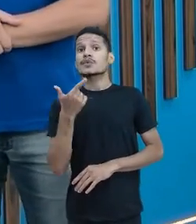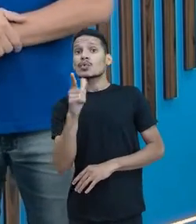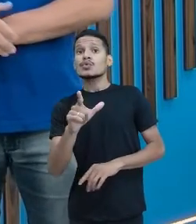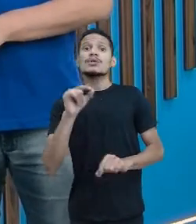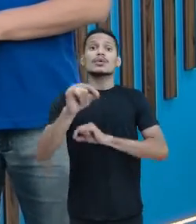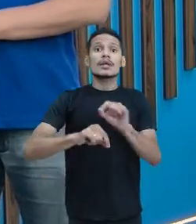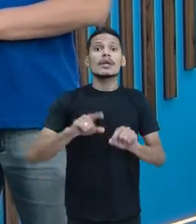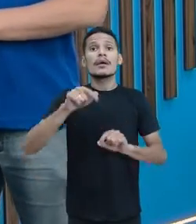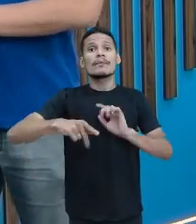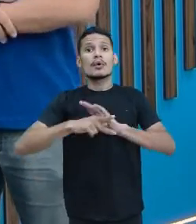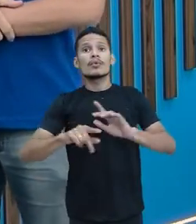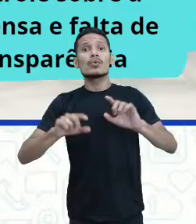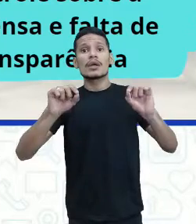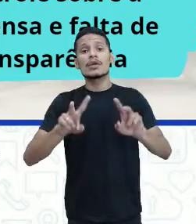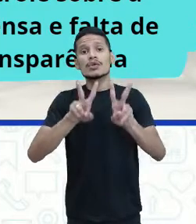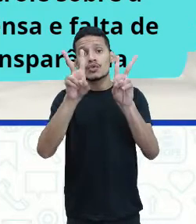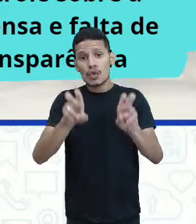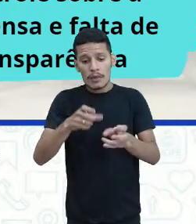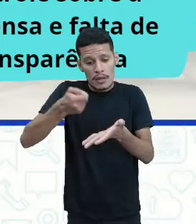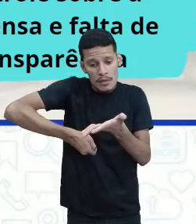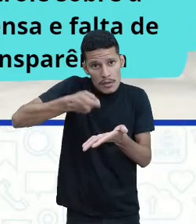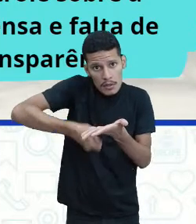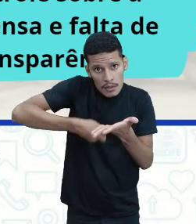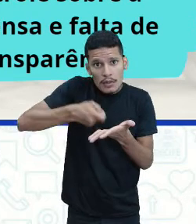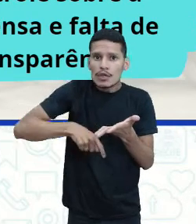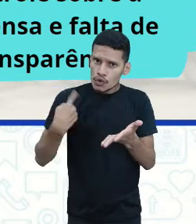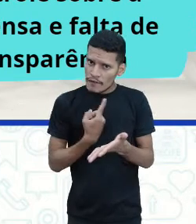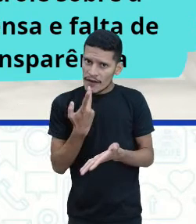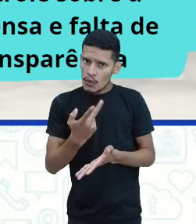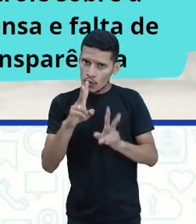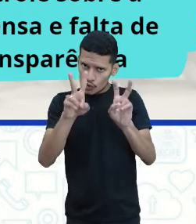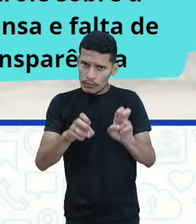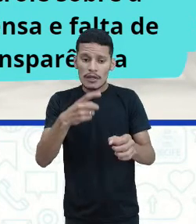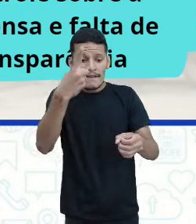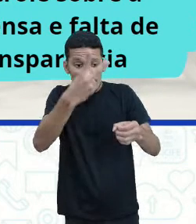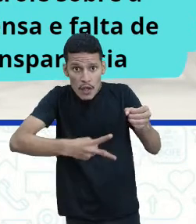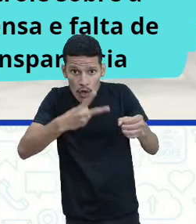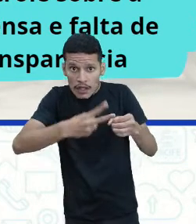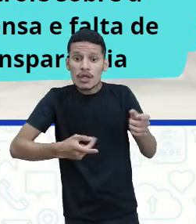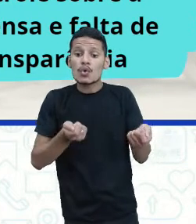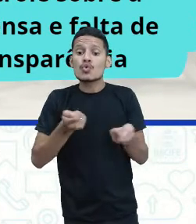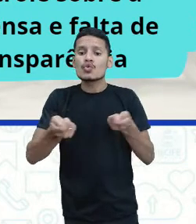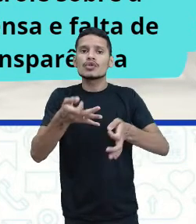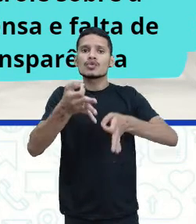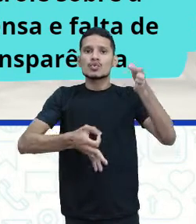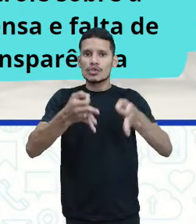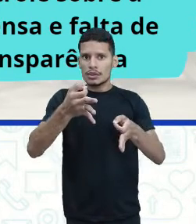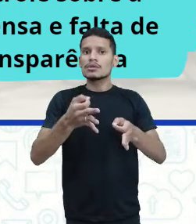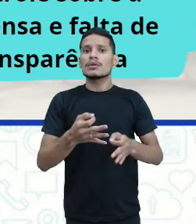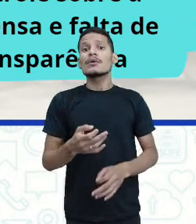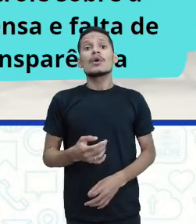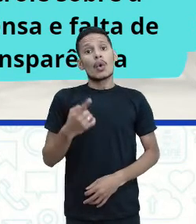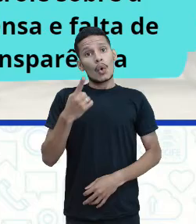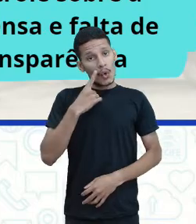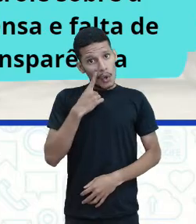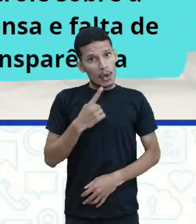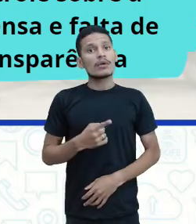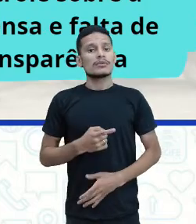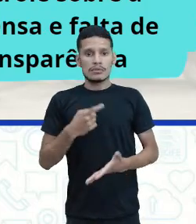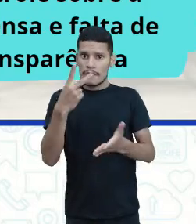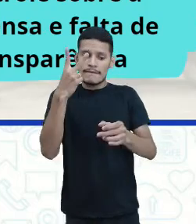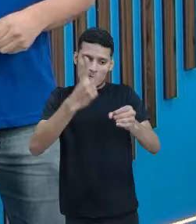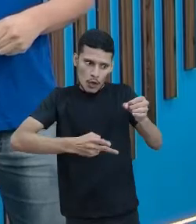que eu quero mostrar aqui é o autoritarismo, que a gente já falou, a violência e o controle sobre a justiça. Gente, as marcas da violência vão ser